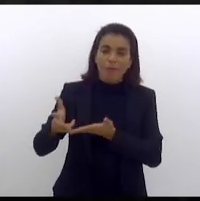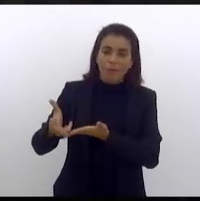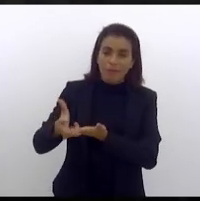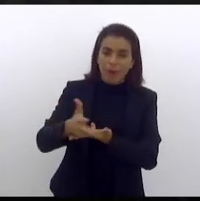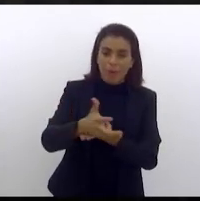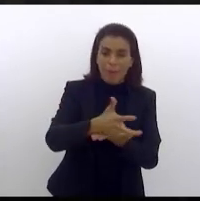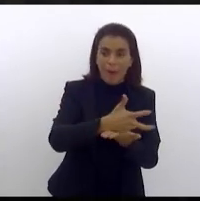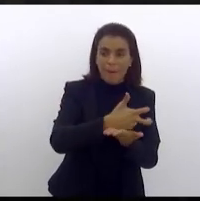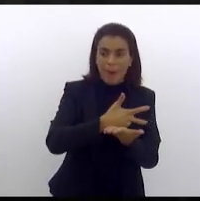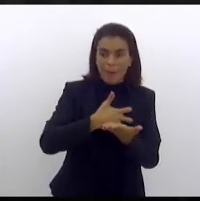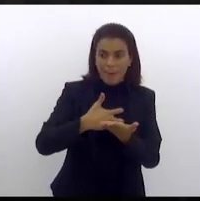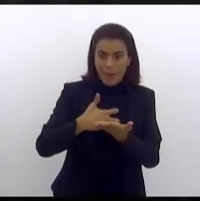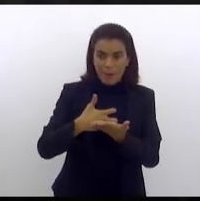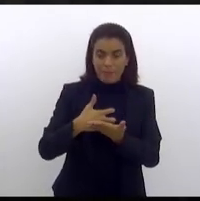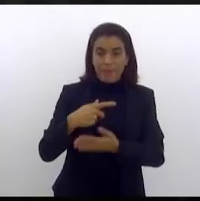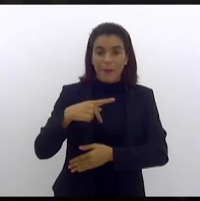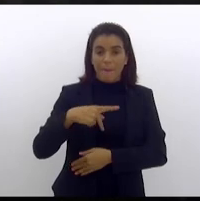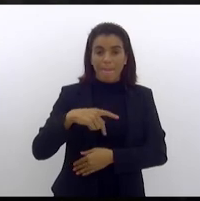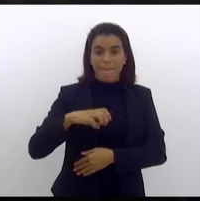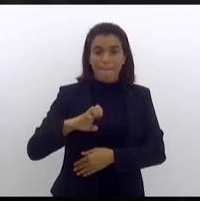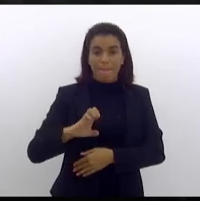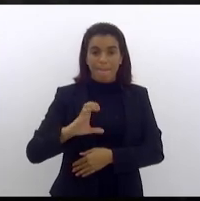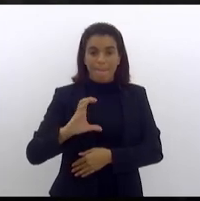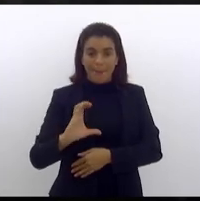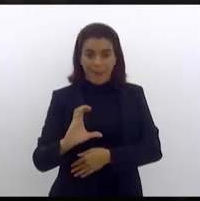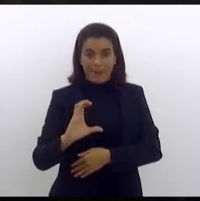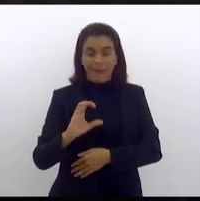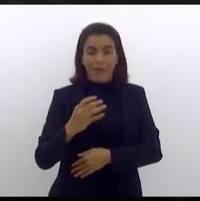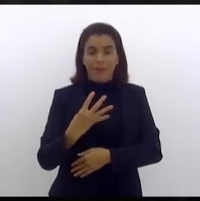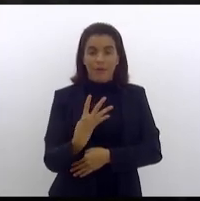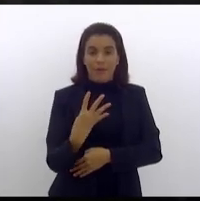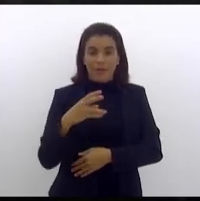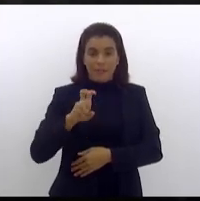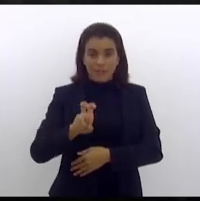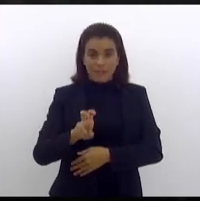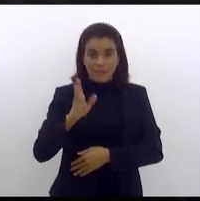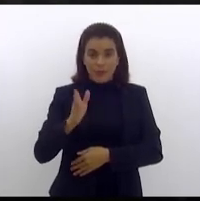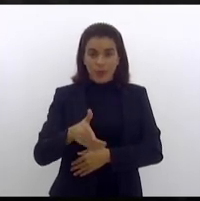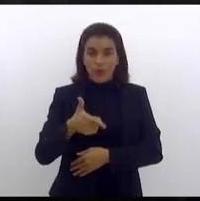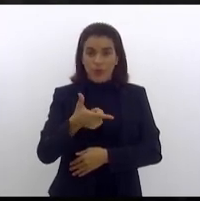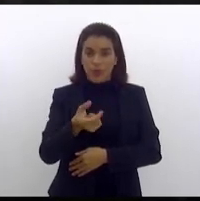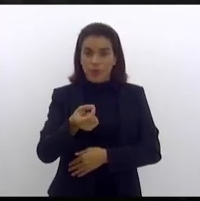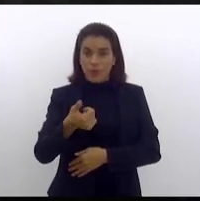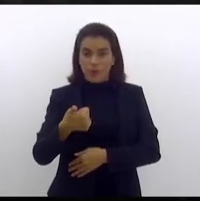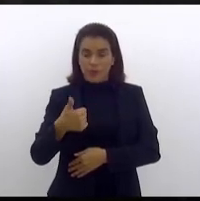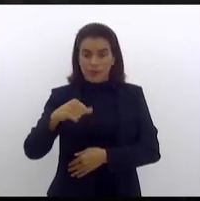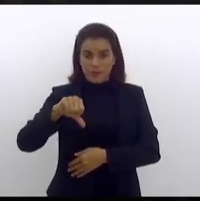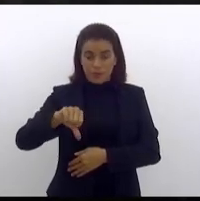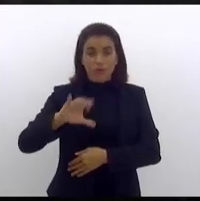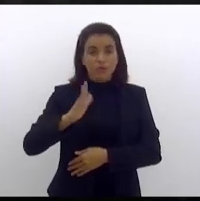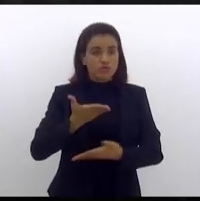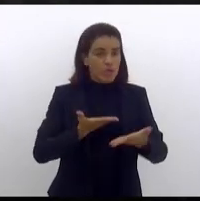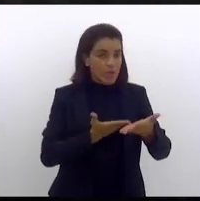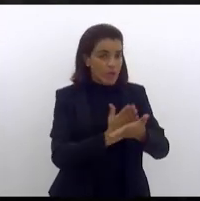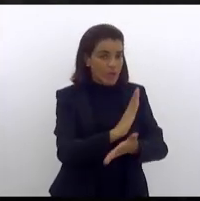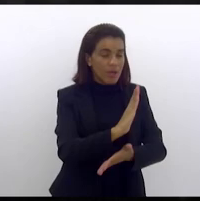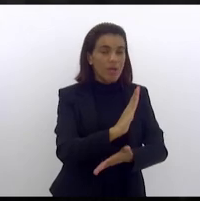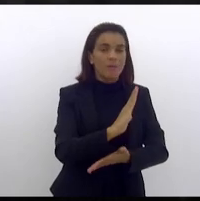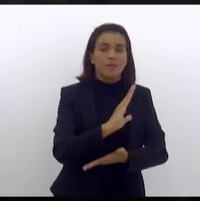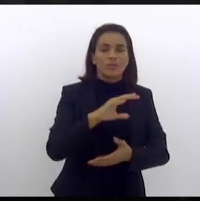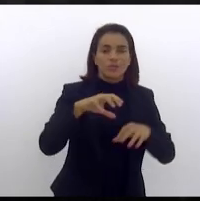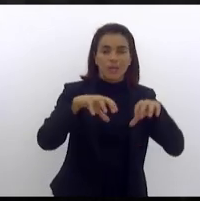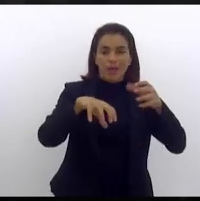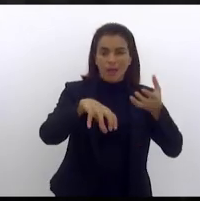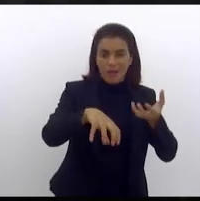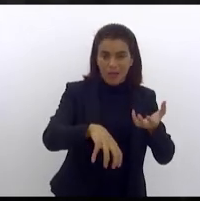famosa PEC 45 de 19 que já passou na câmara passou no senado